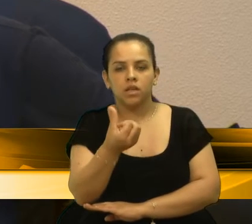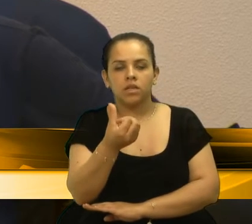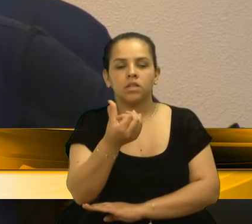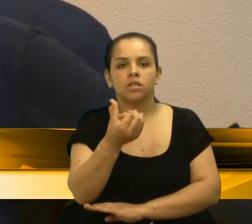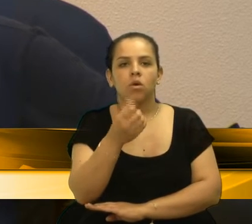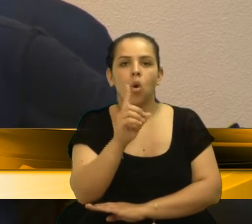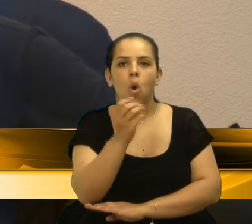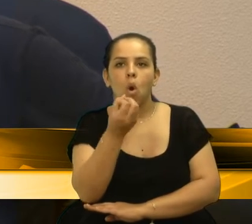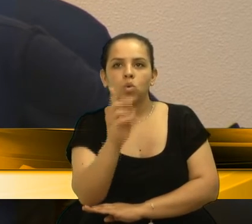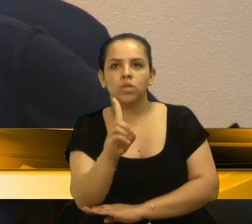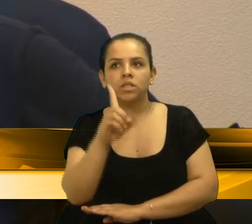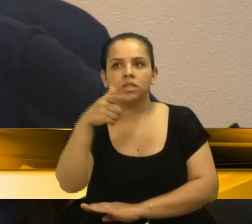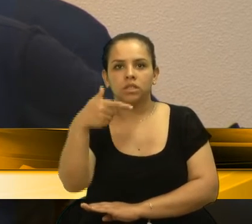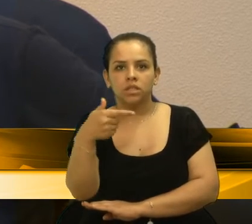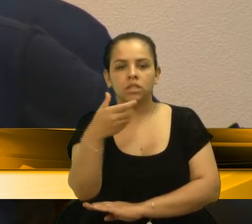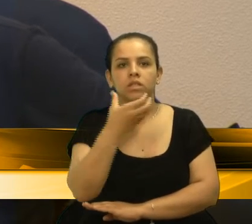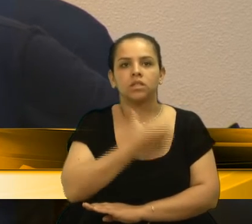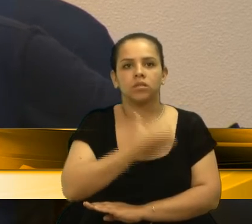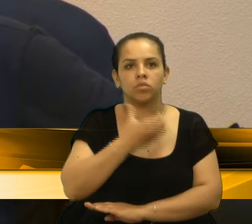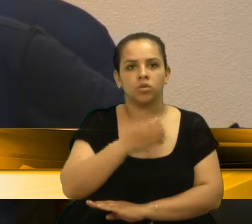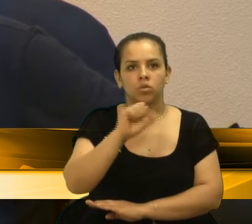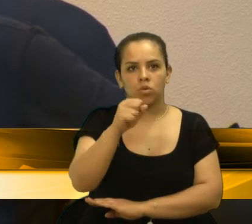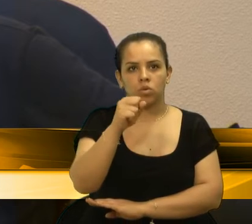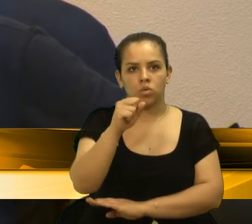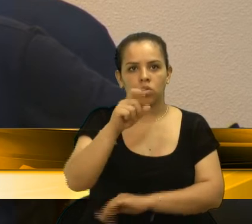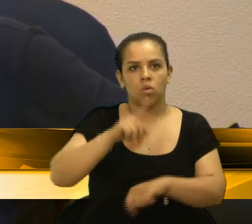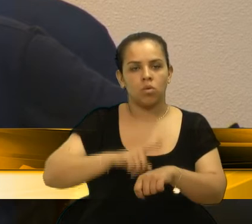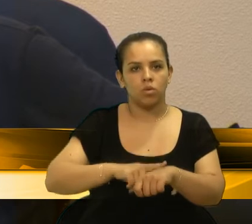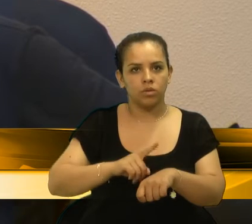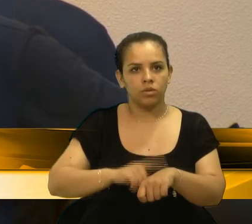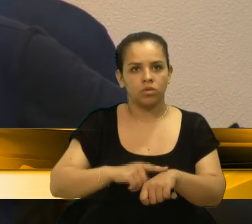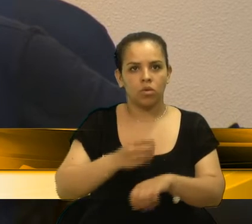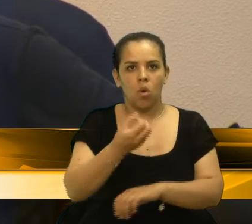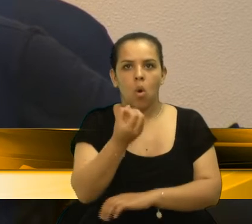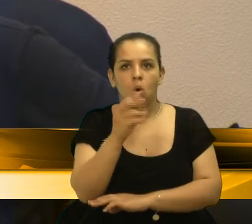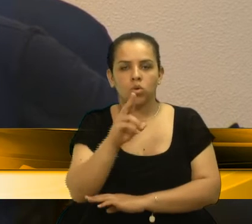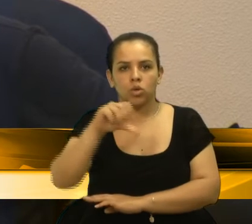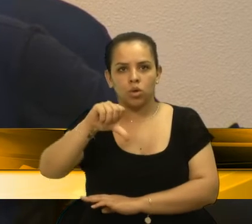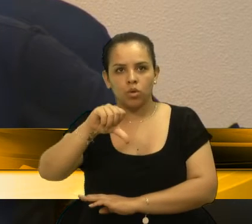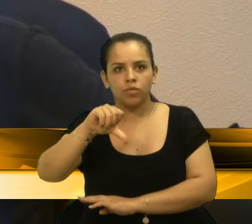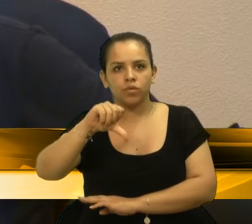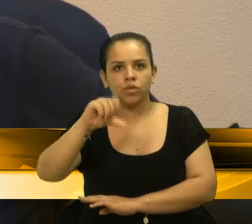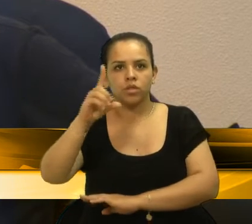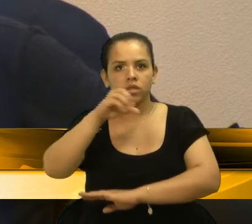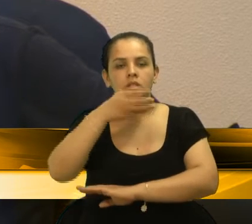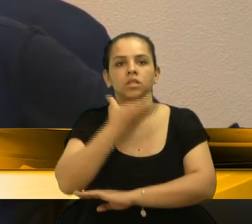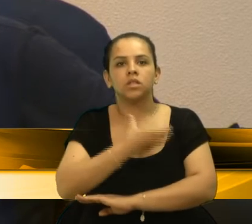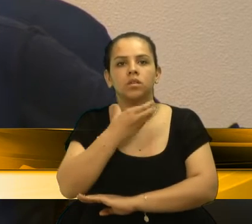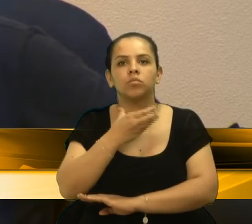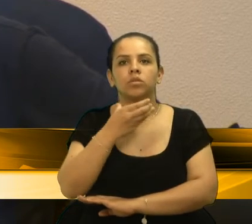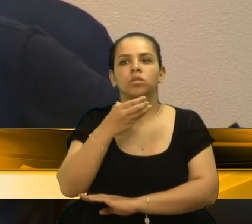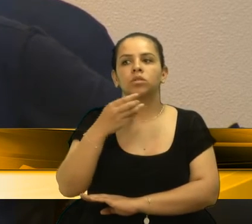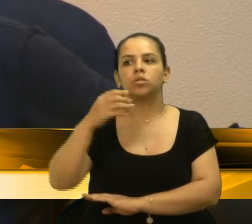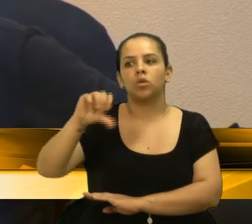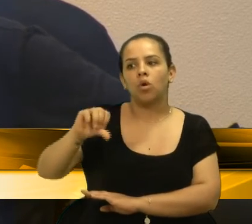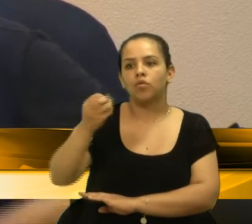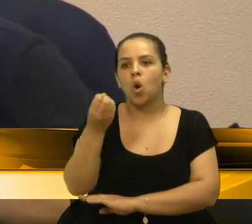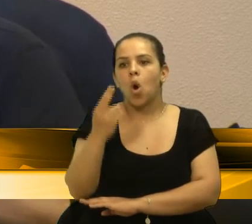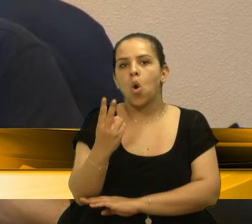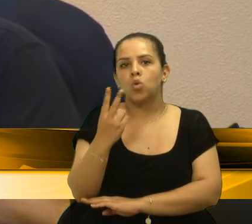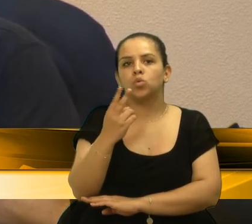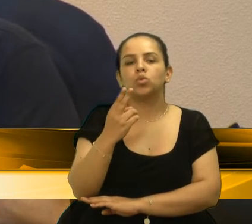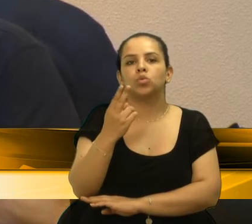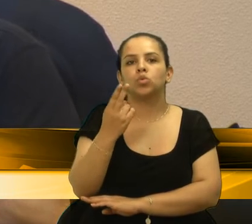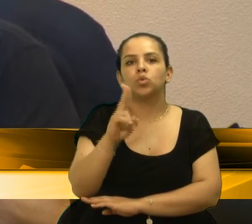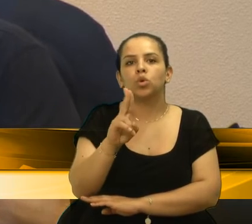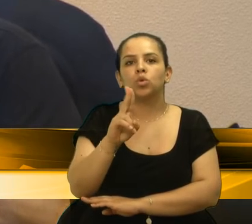7 de dezembro, às 12 horas, ou às 8h30 da manhã, ou alternativamente no dia 9 de dezembro, às 9 horas, ou às 14 horas, na sala de comissões de NPTF, na